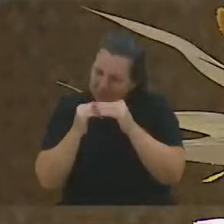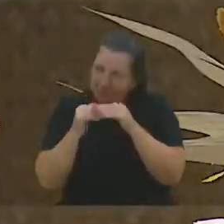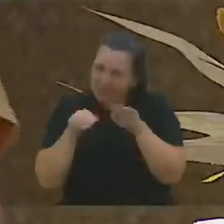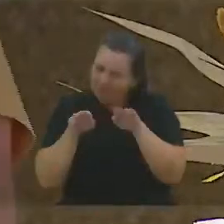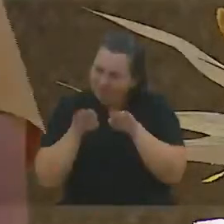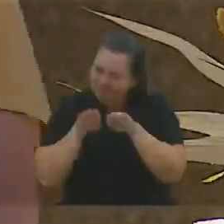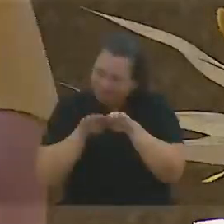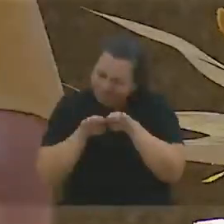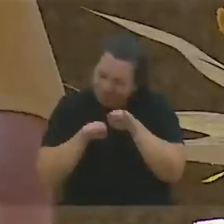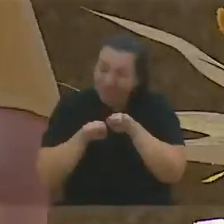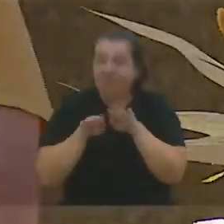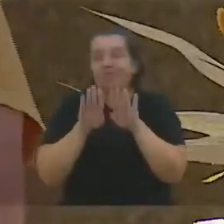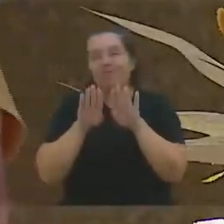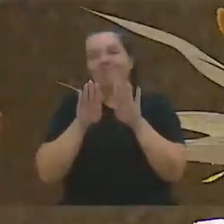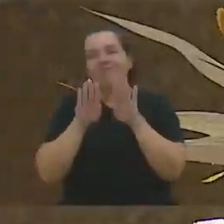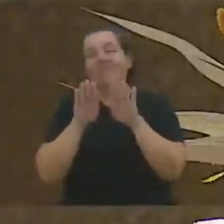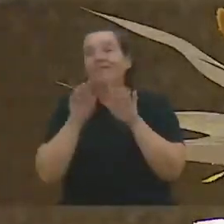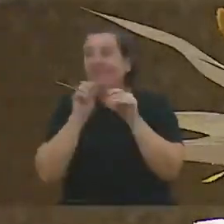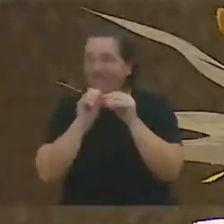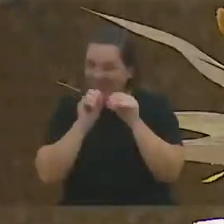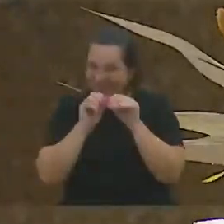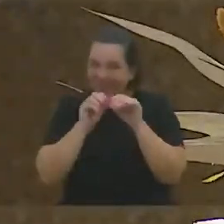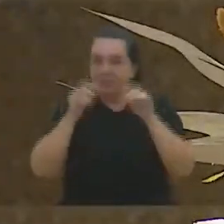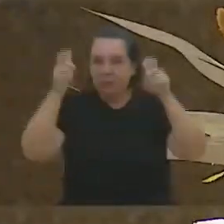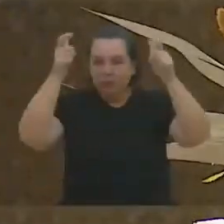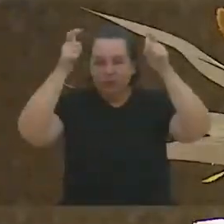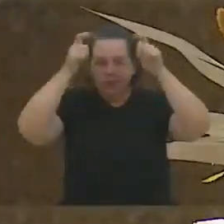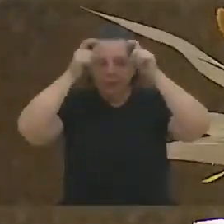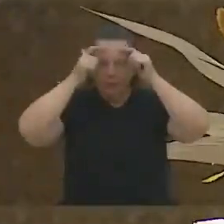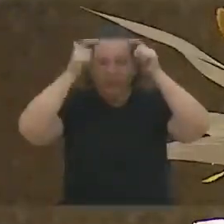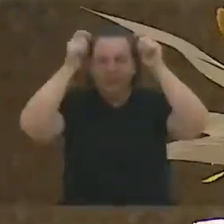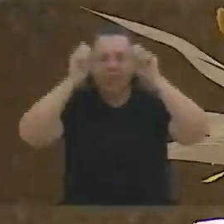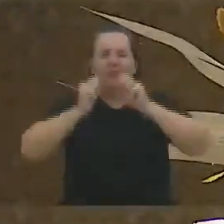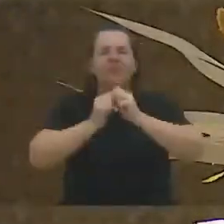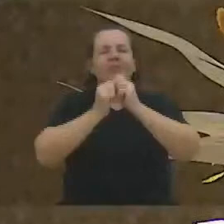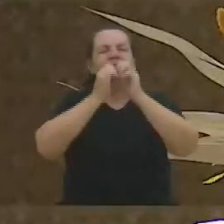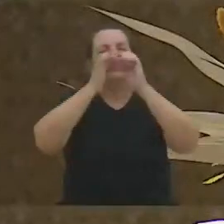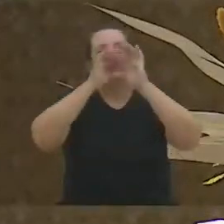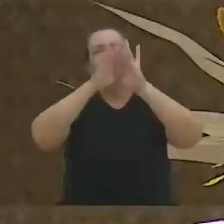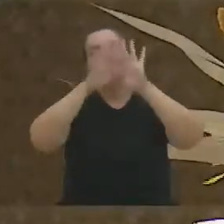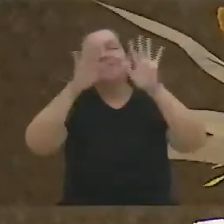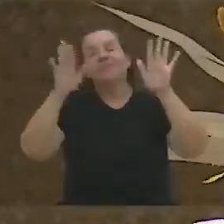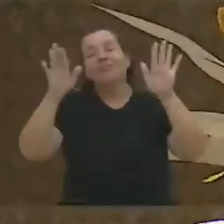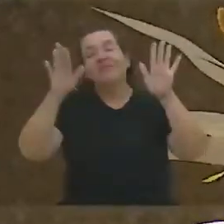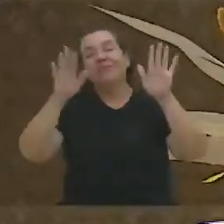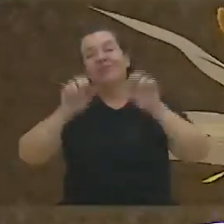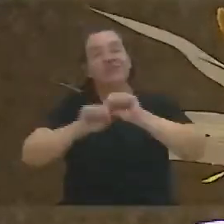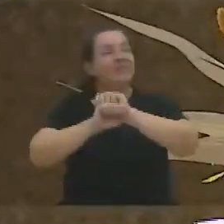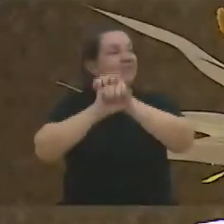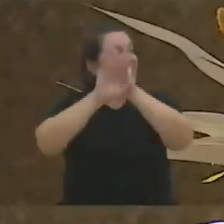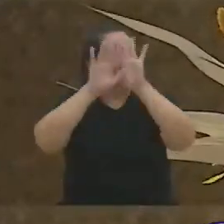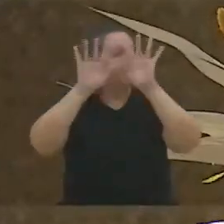fizestes, coroando de glória e esplendor.